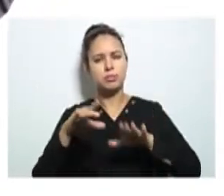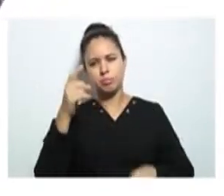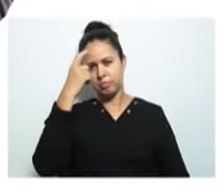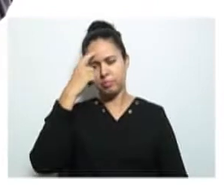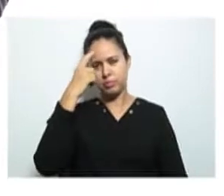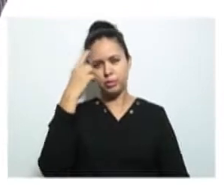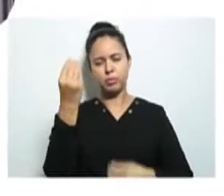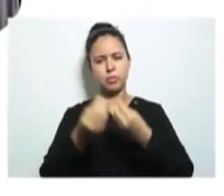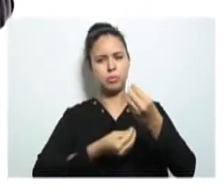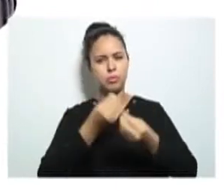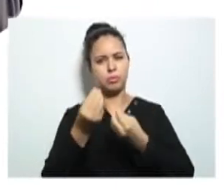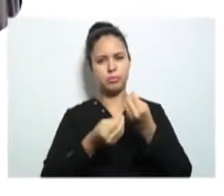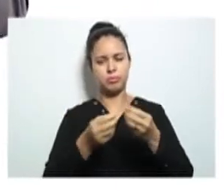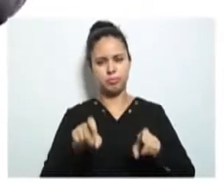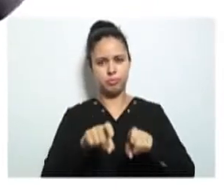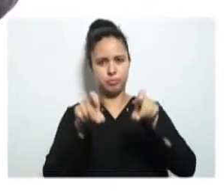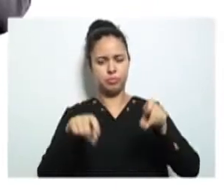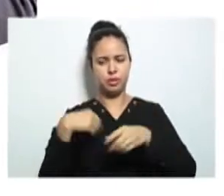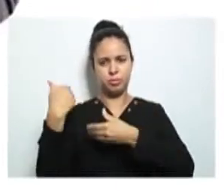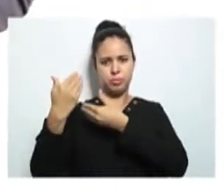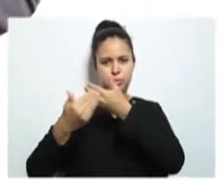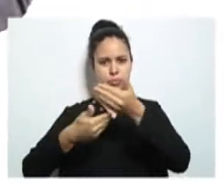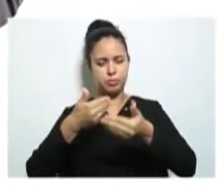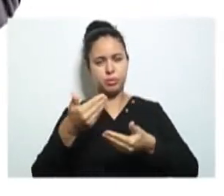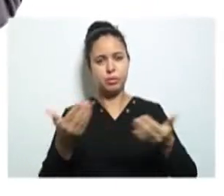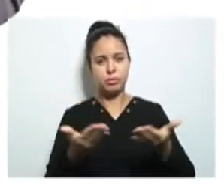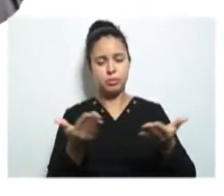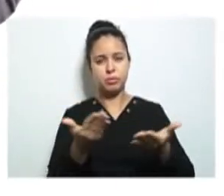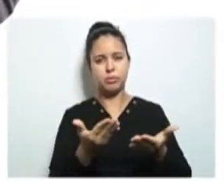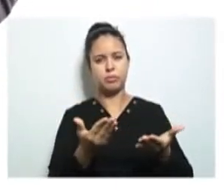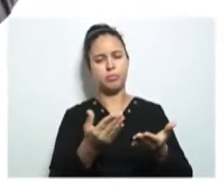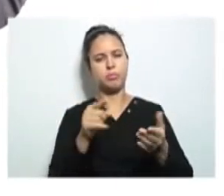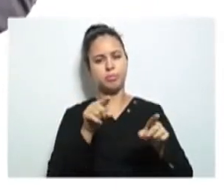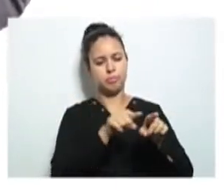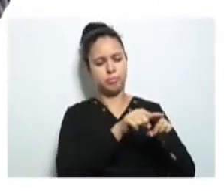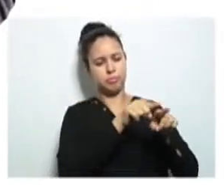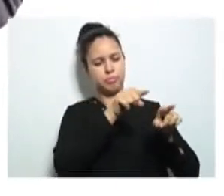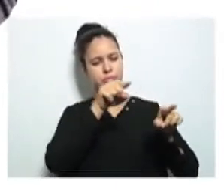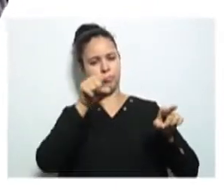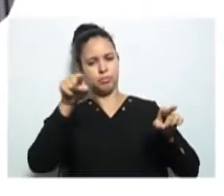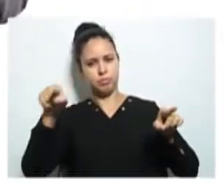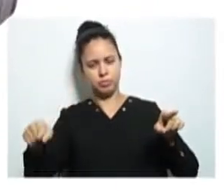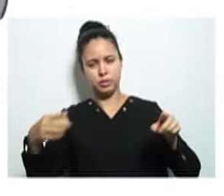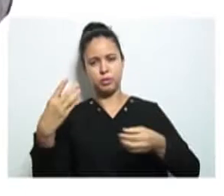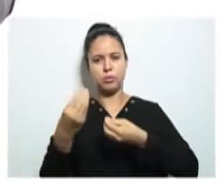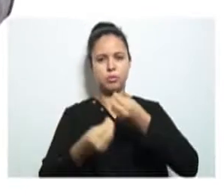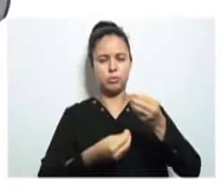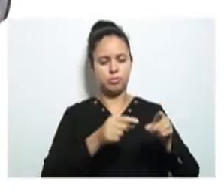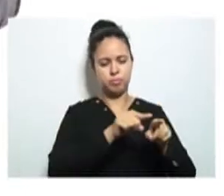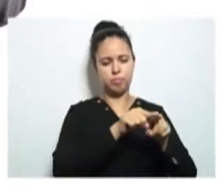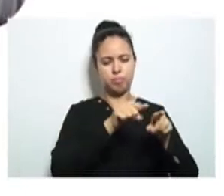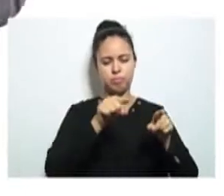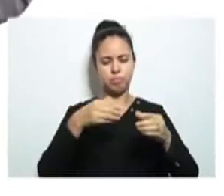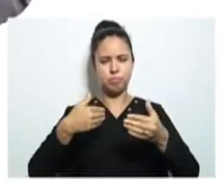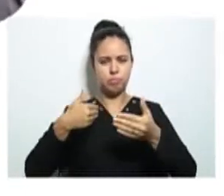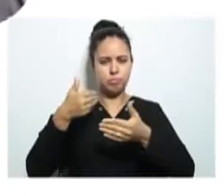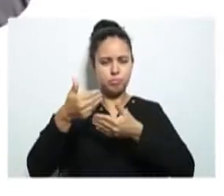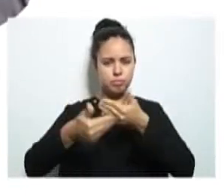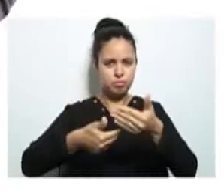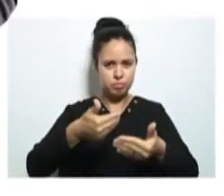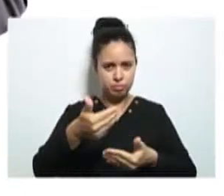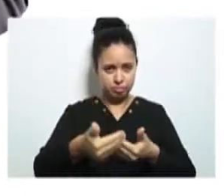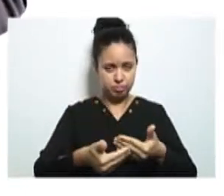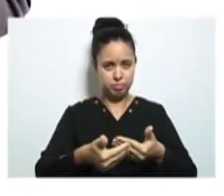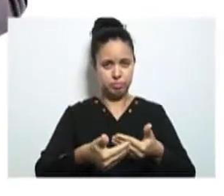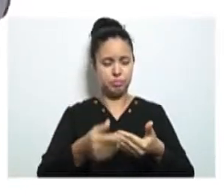os computadores evoluíram. Na aula de hoje você acompanha uma linha do tempo sobre a evolução do sistema operacional e também da arquitetura